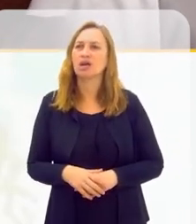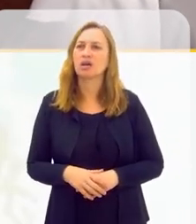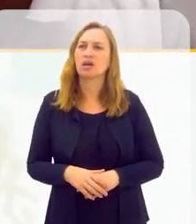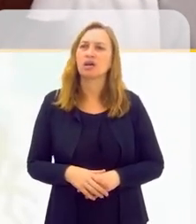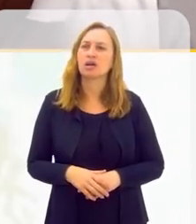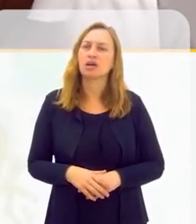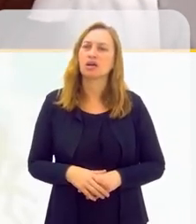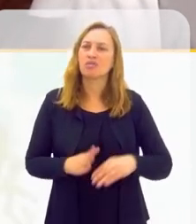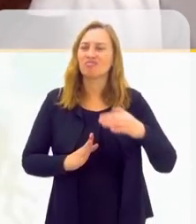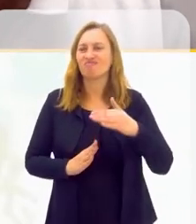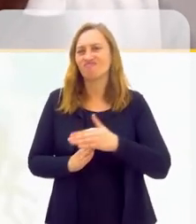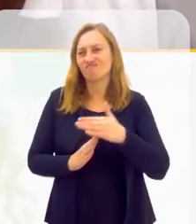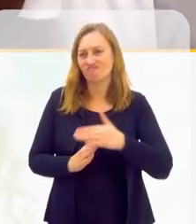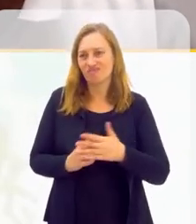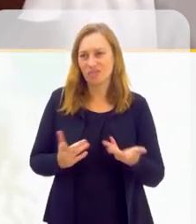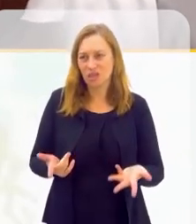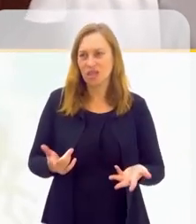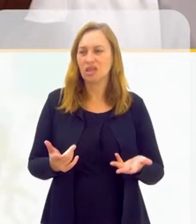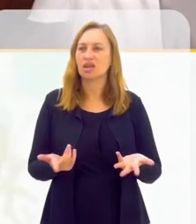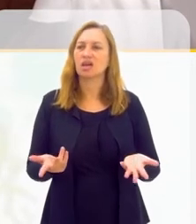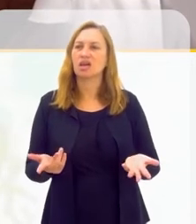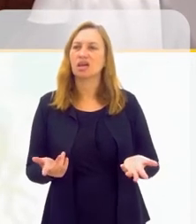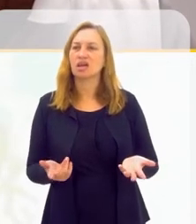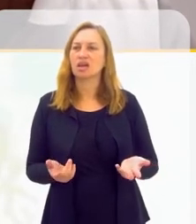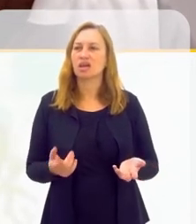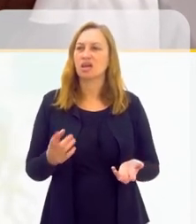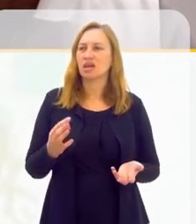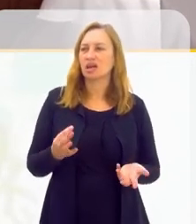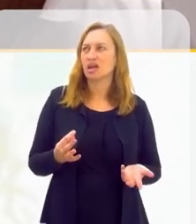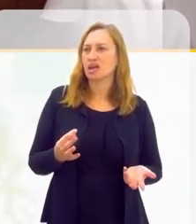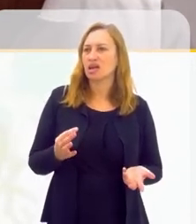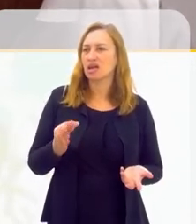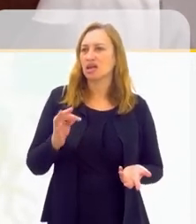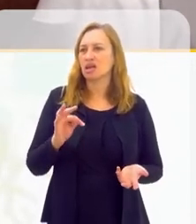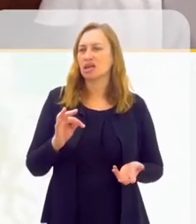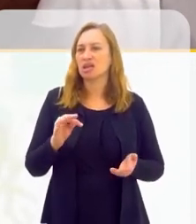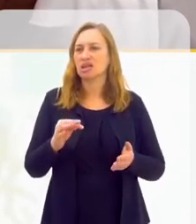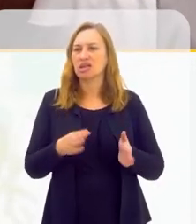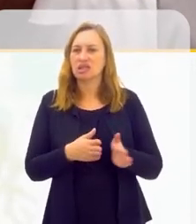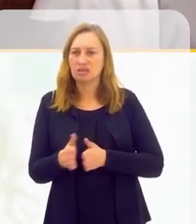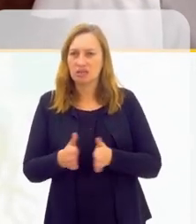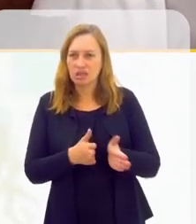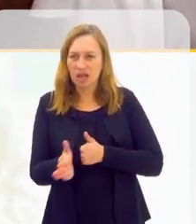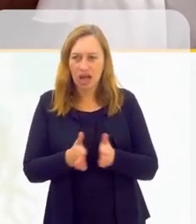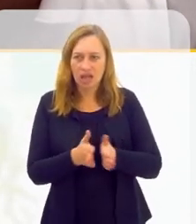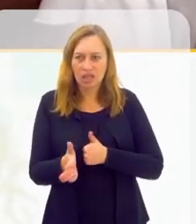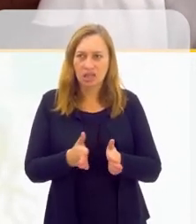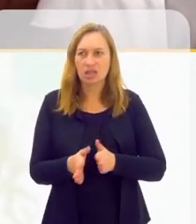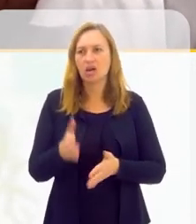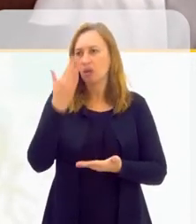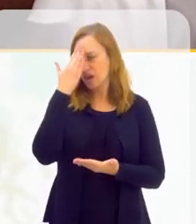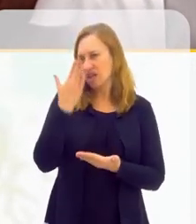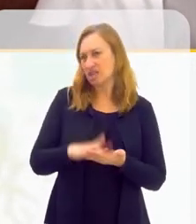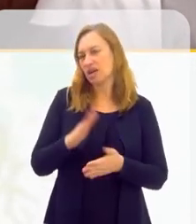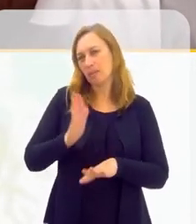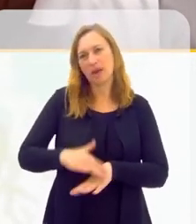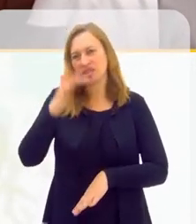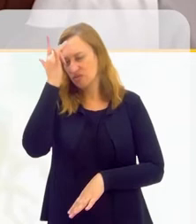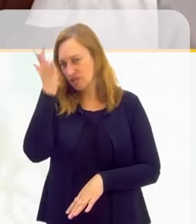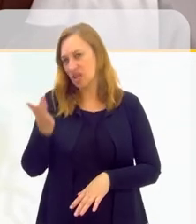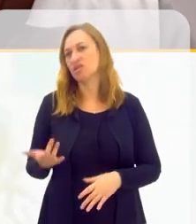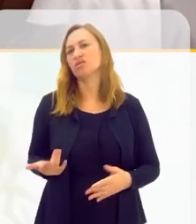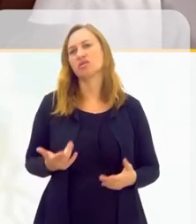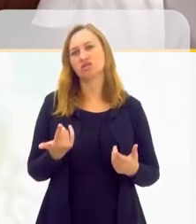do quebrar das barreiras. E não estamos apenas a falar das barreiras arquitetónicas, das barreiras da acessibilidade, que essas eu acredito que são as mais